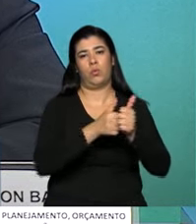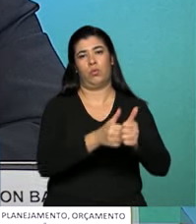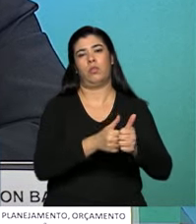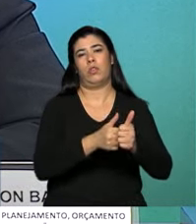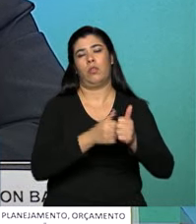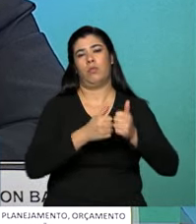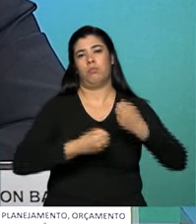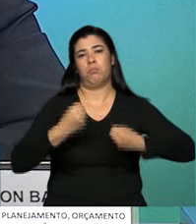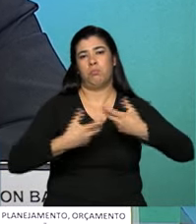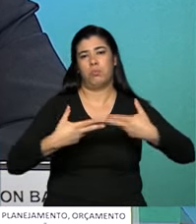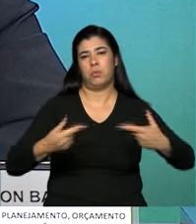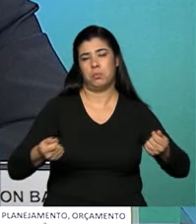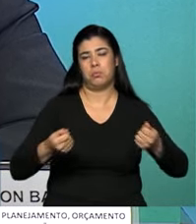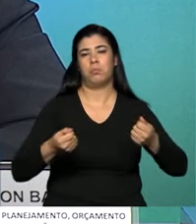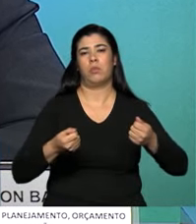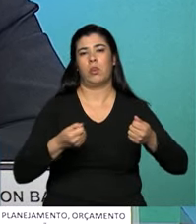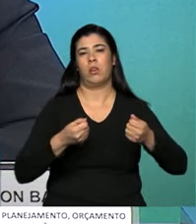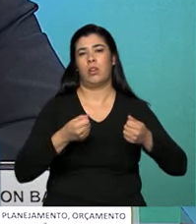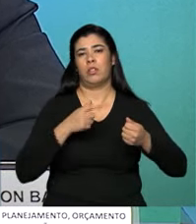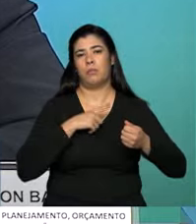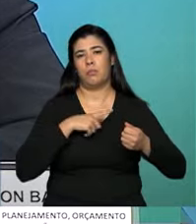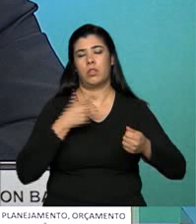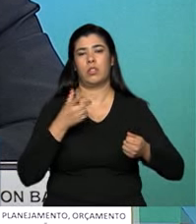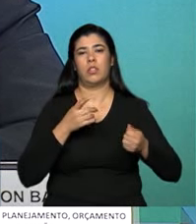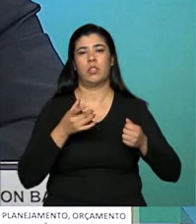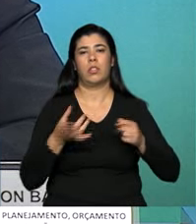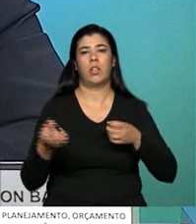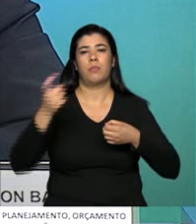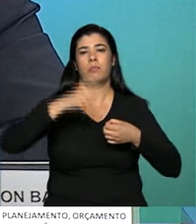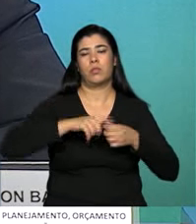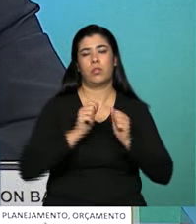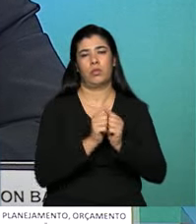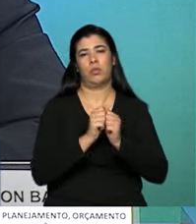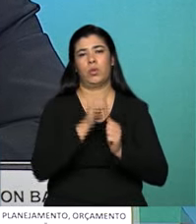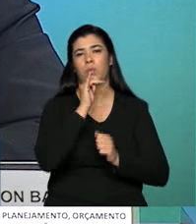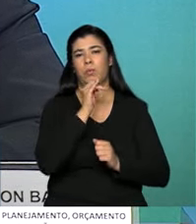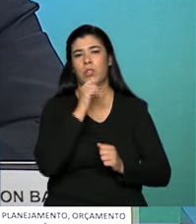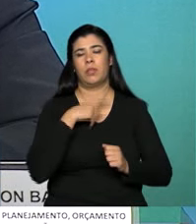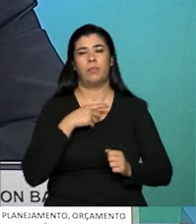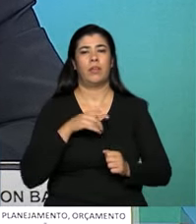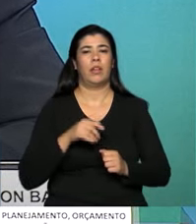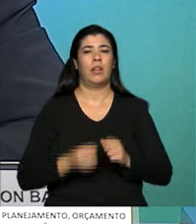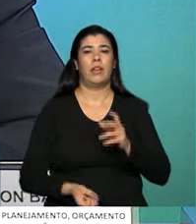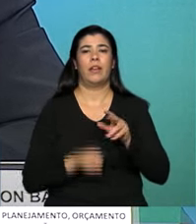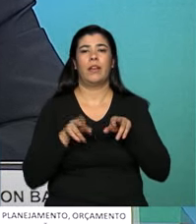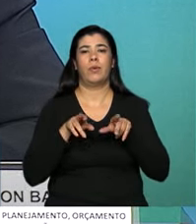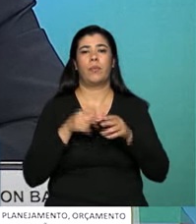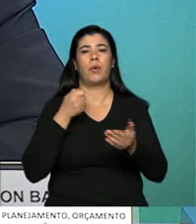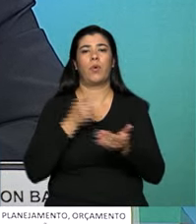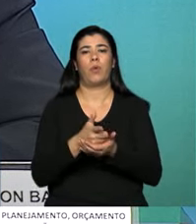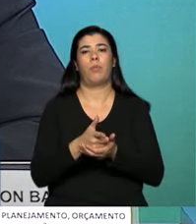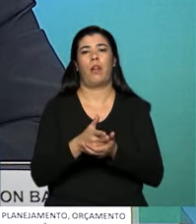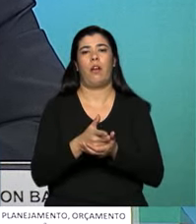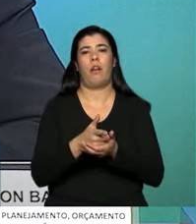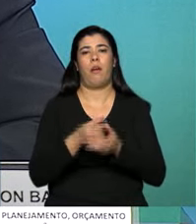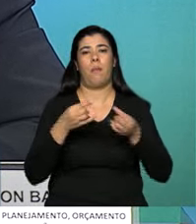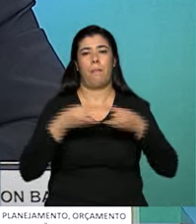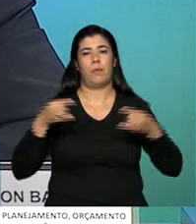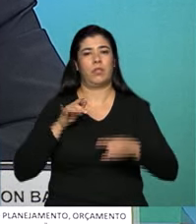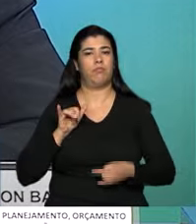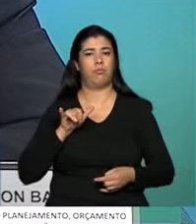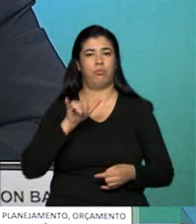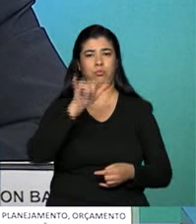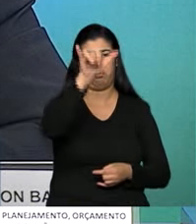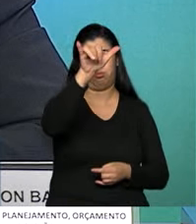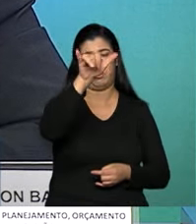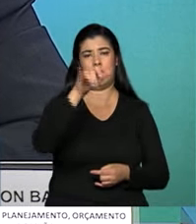eh via um aplicativo Pode ser consolidado que a gente fez por exemplo com passagens aéreas a gente criou uma central de compras de passagens aéreas a